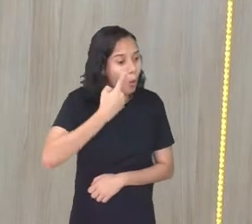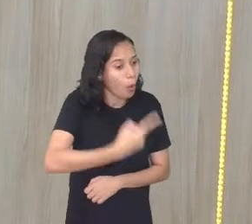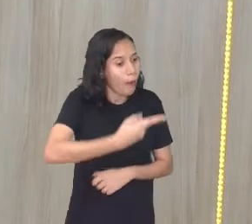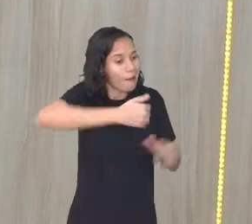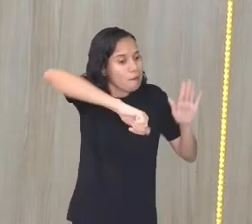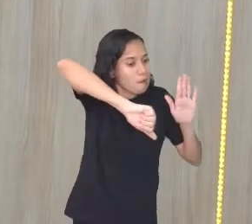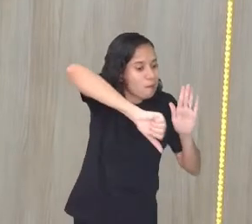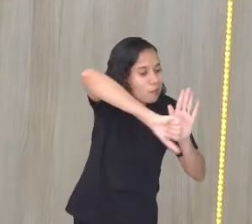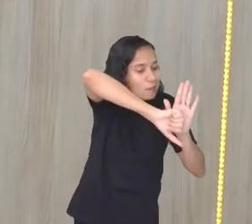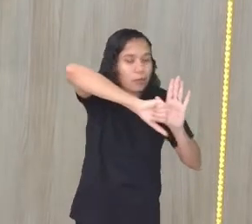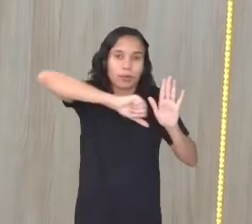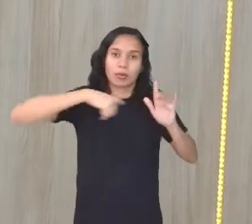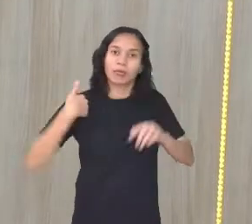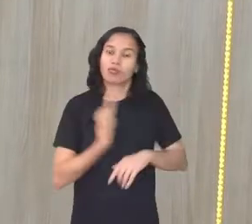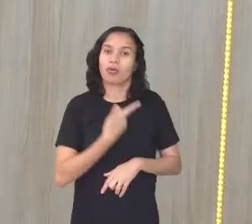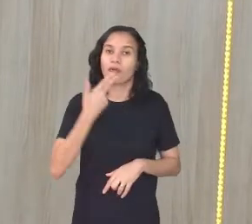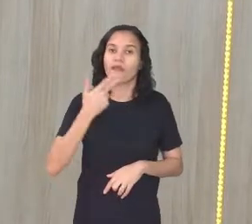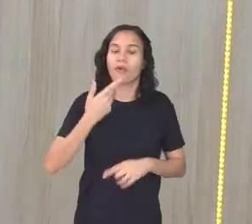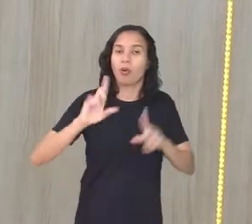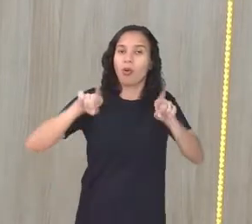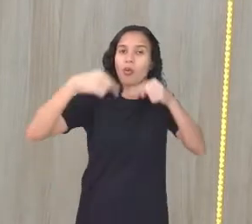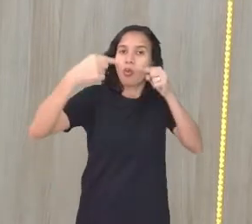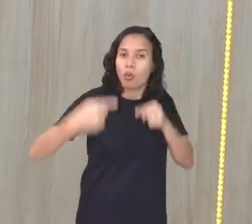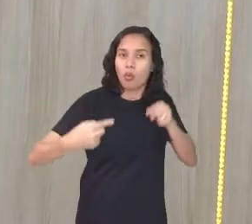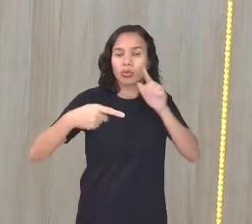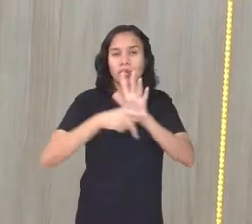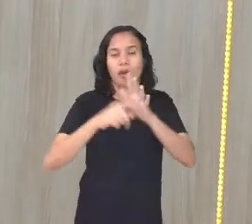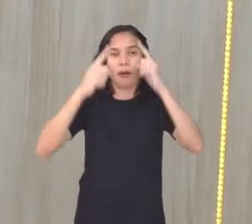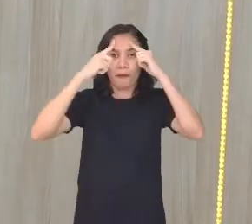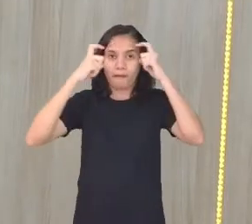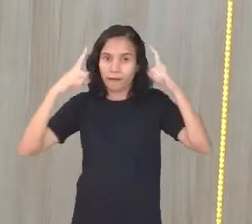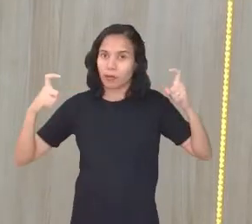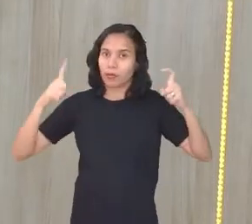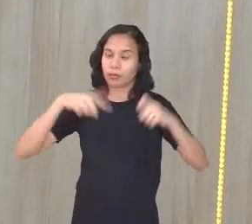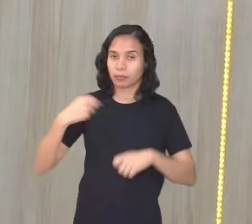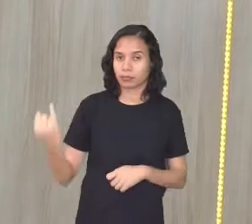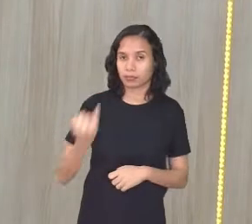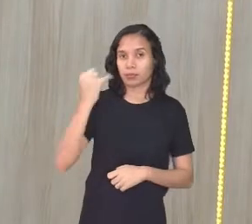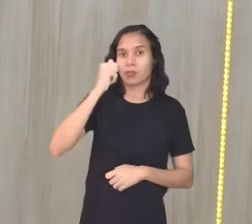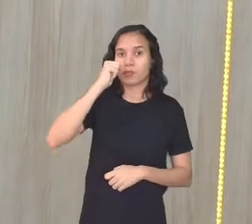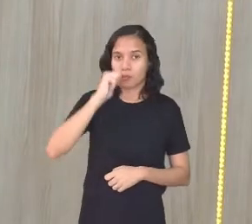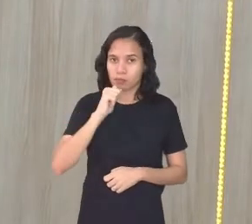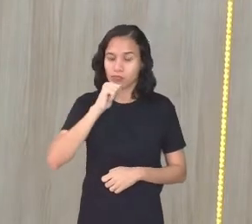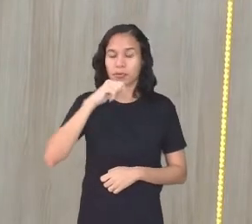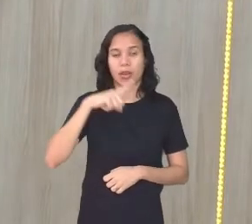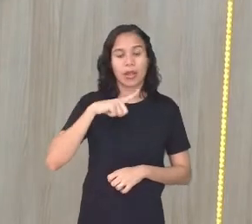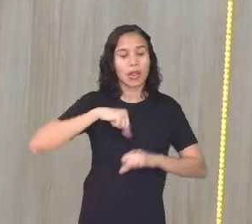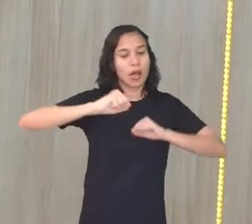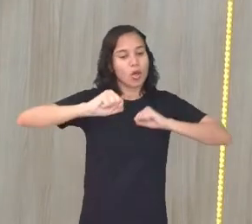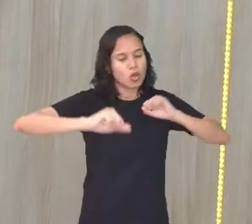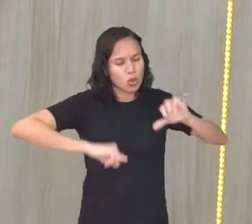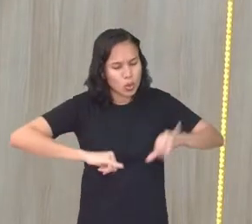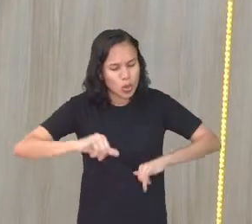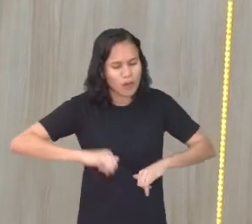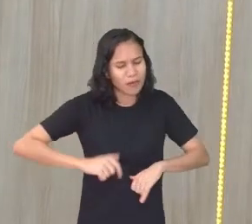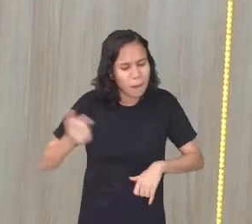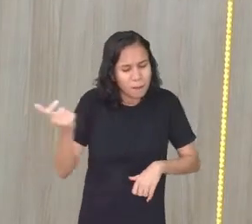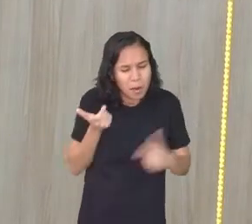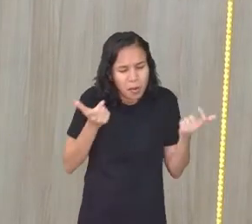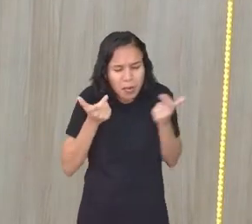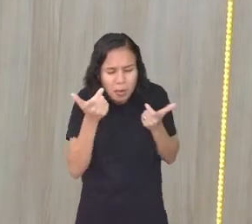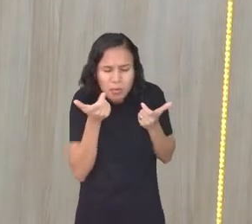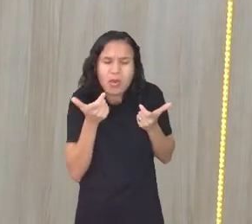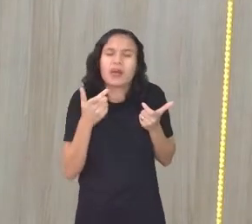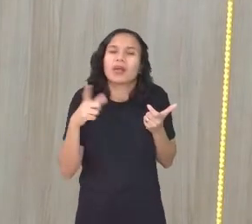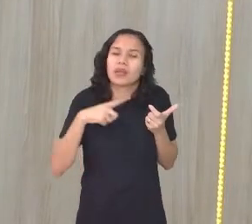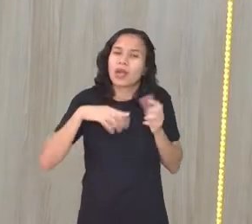da prevenção e combate à violência. Por que eu estou falando isso? Porque é muito importante que a mulher que sofre tenha apoio,